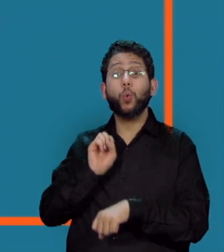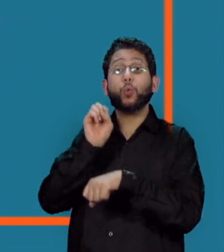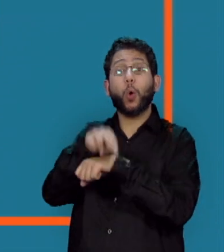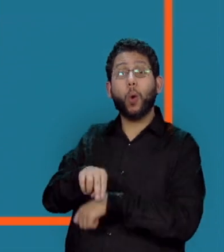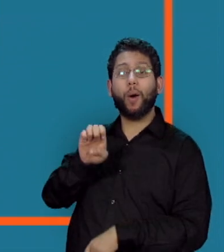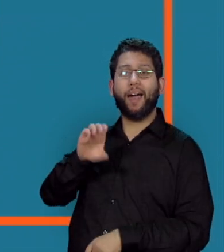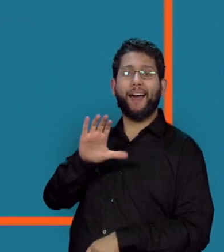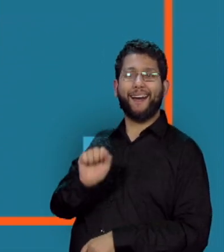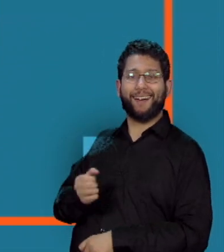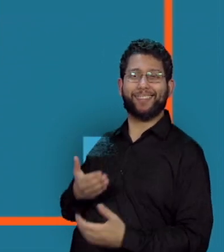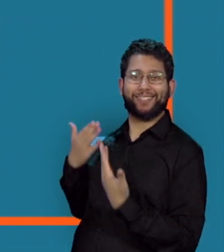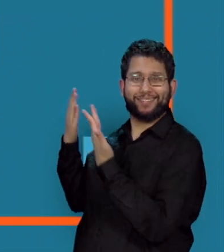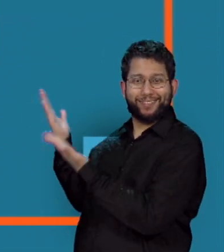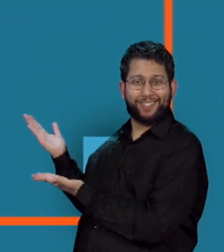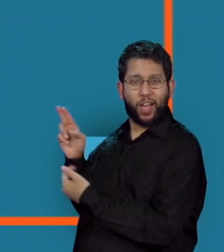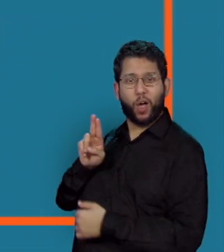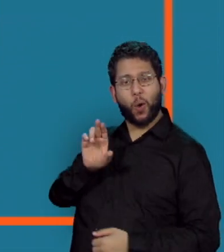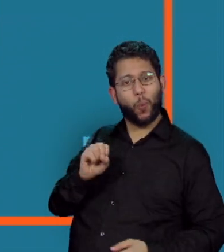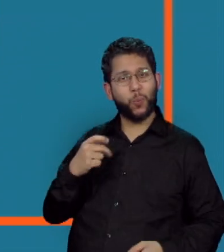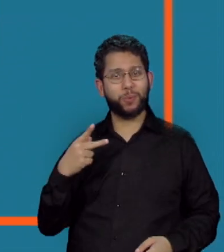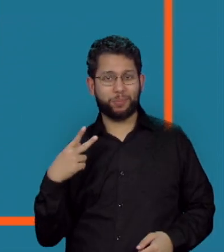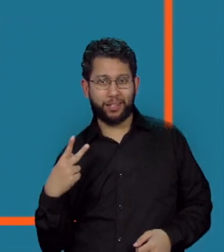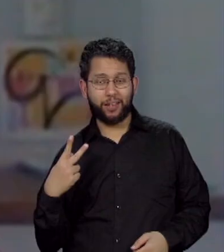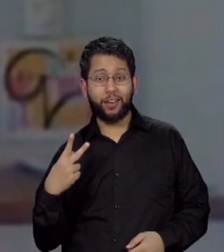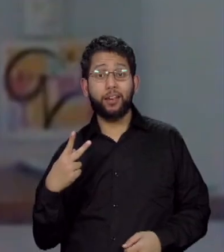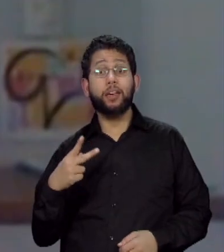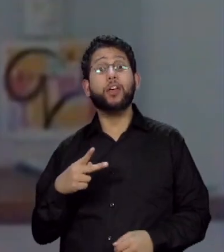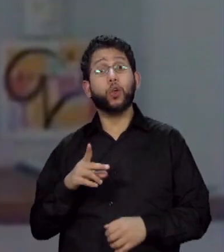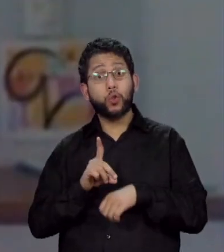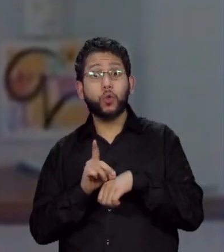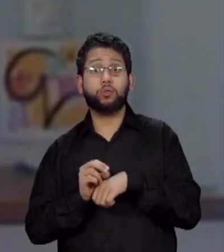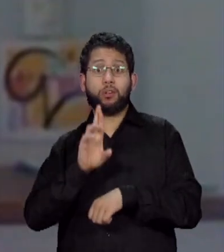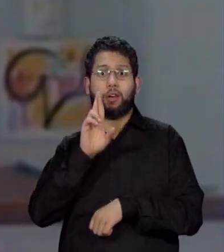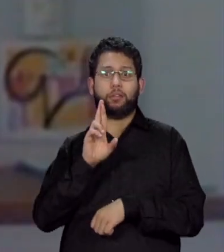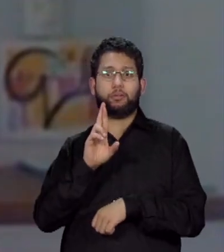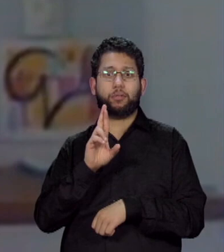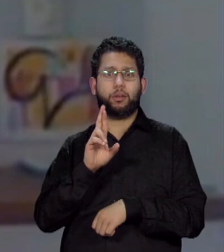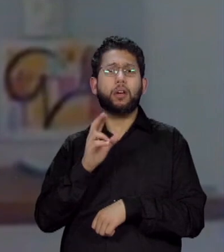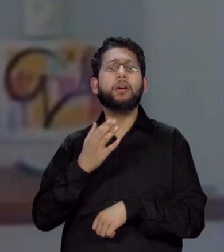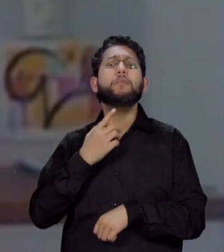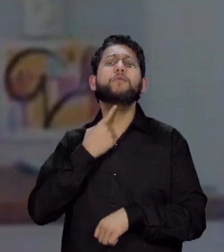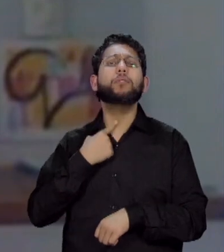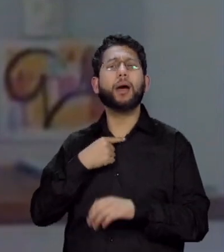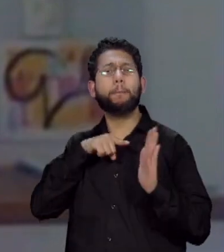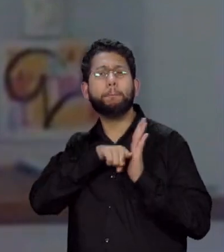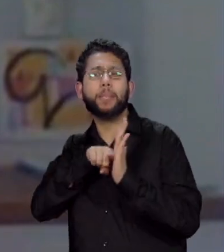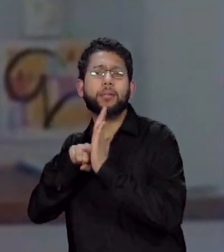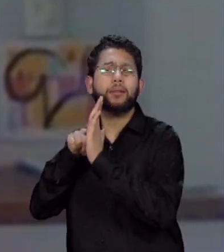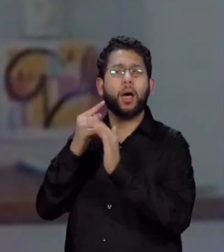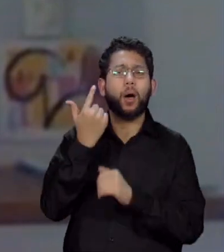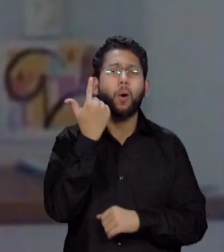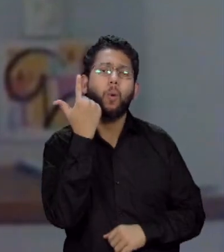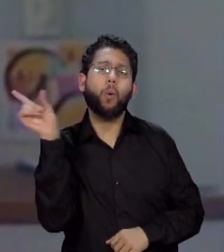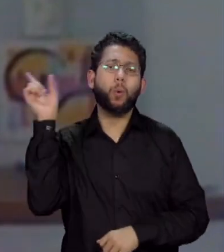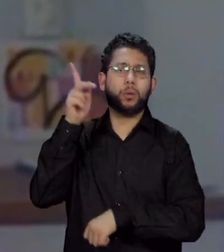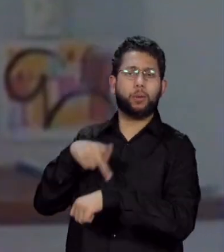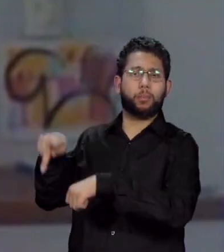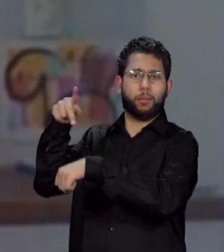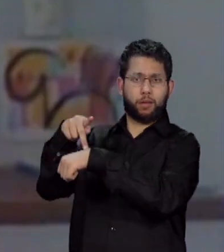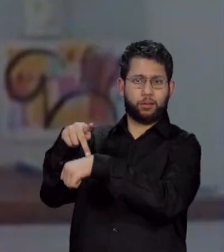Comunicações e Artes, para entender como que outros países em desenvolvimento, como o